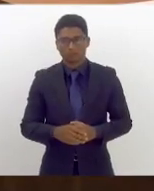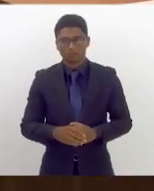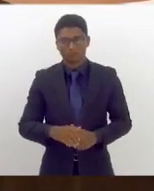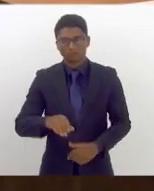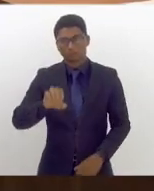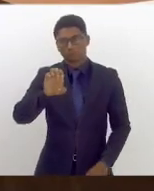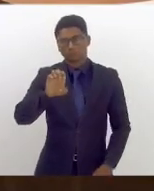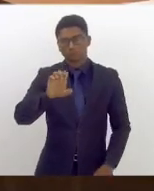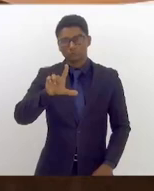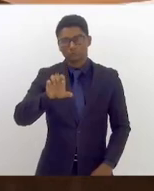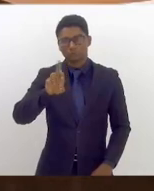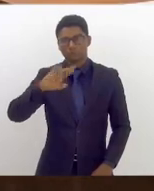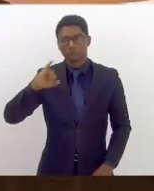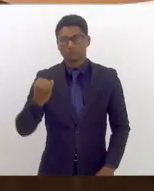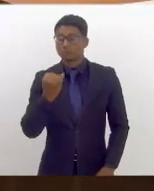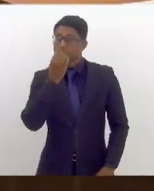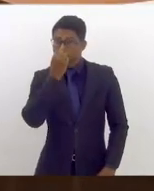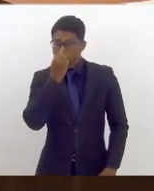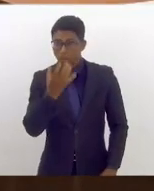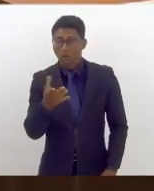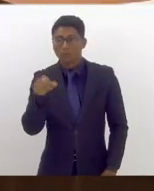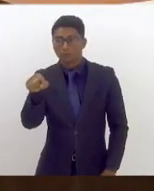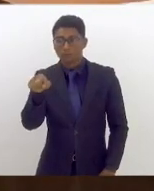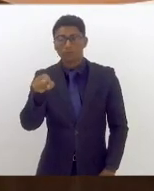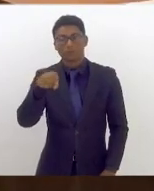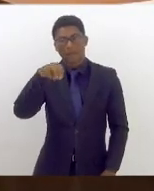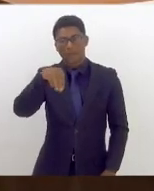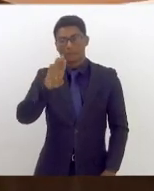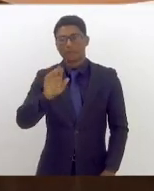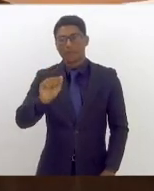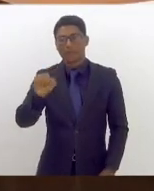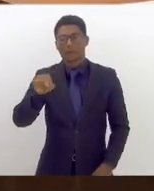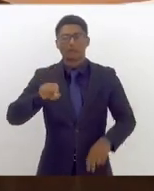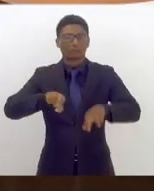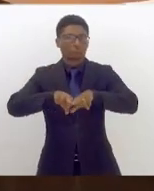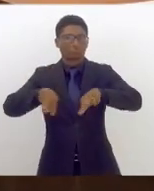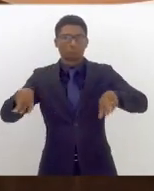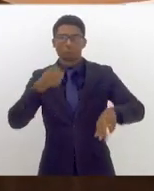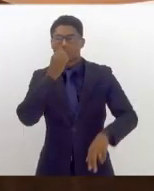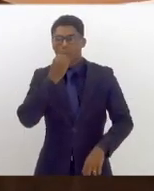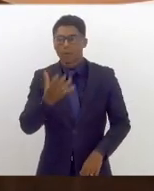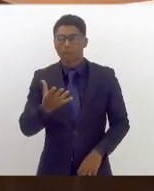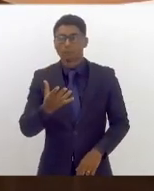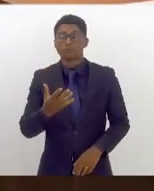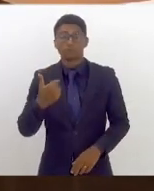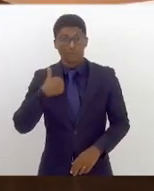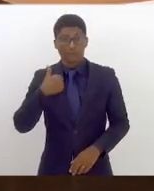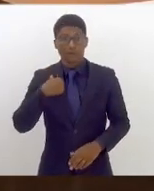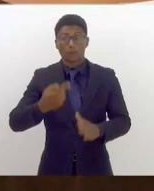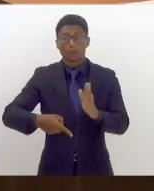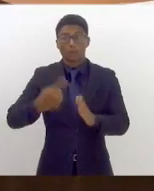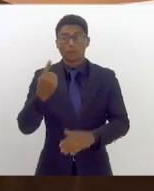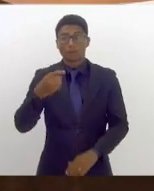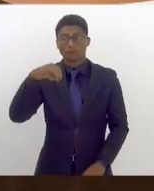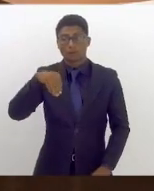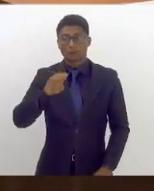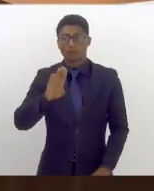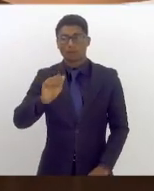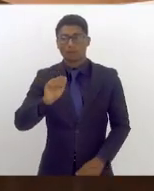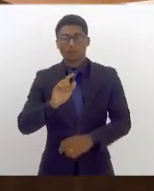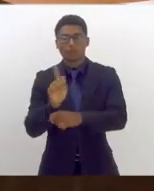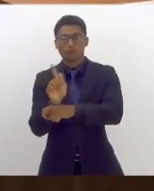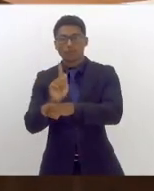é Um bom local excelente semibas eu inclusive o primeiro MBA de Gestão